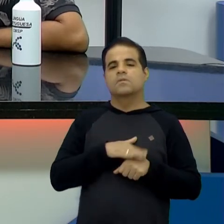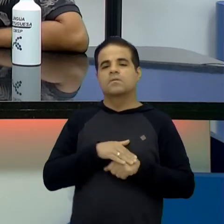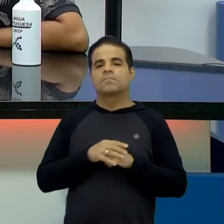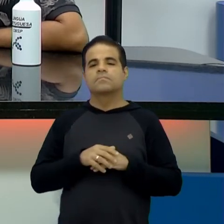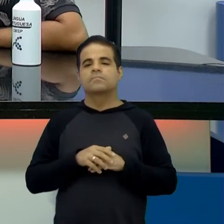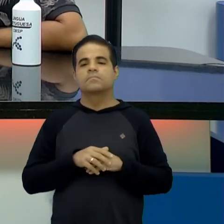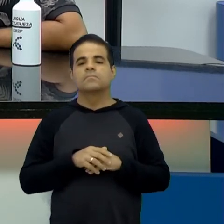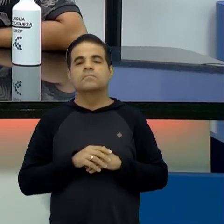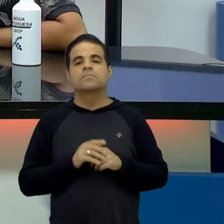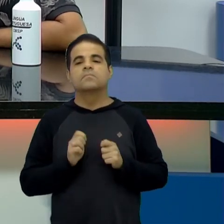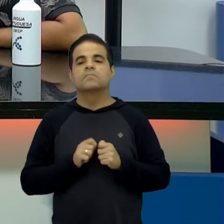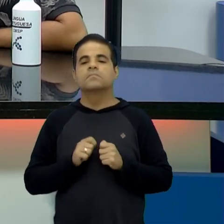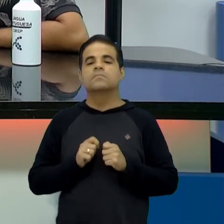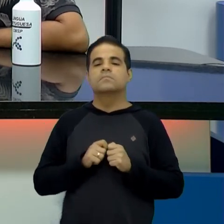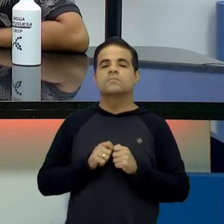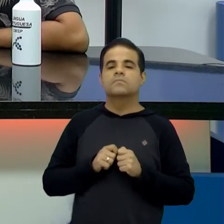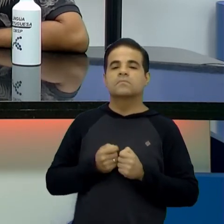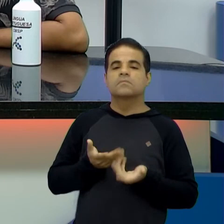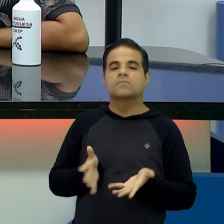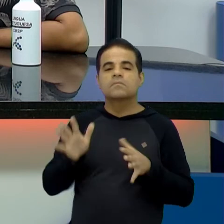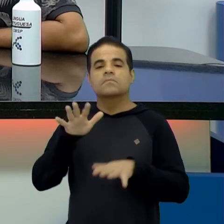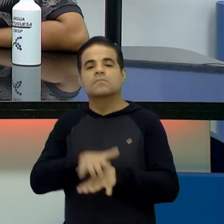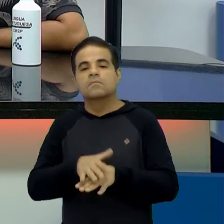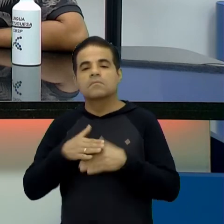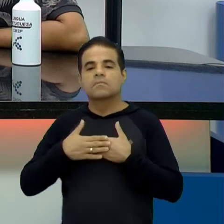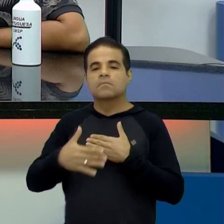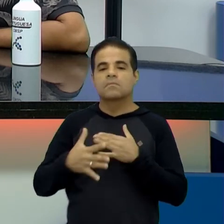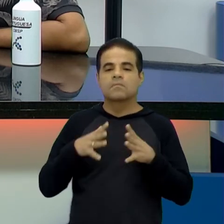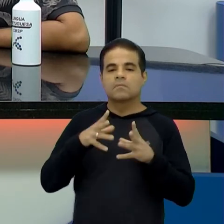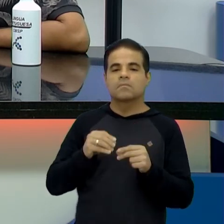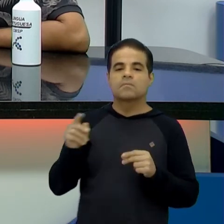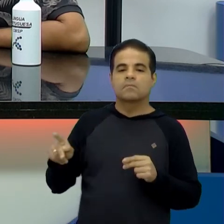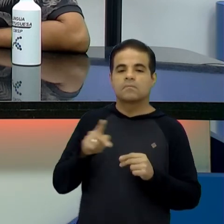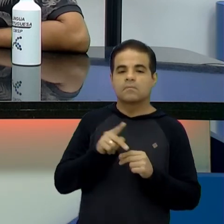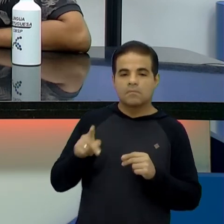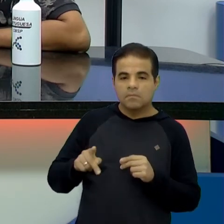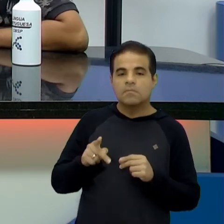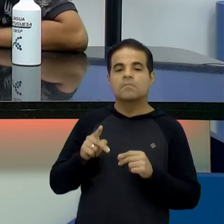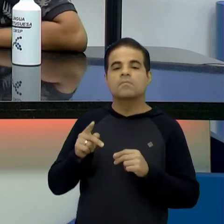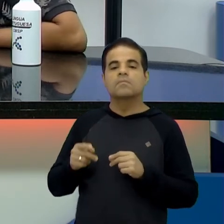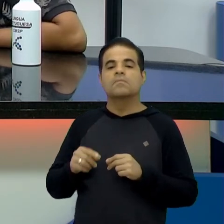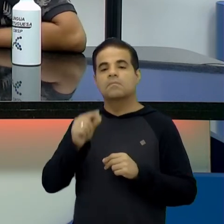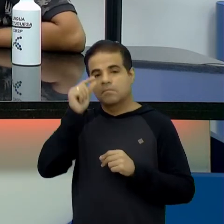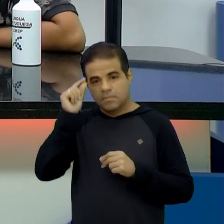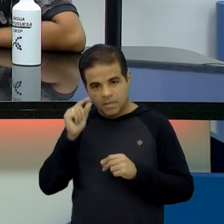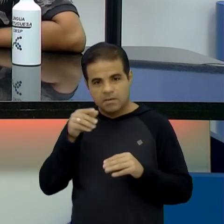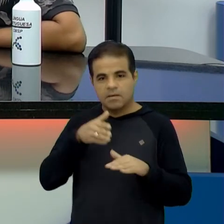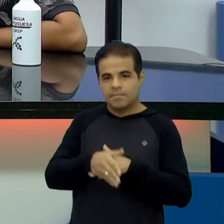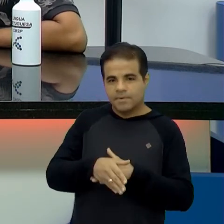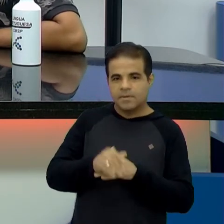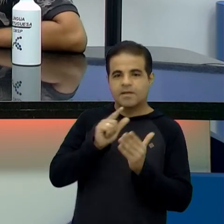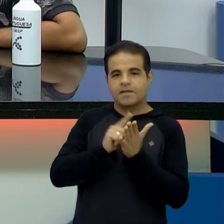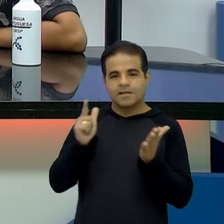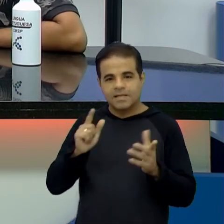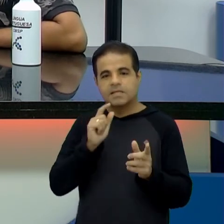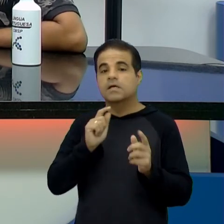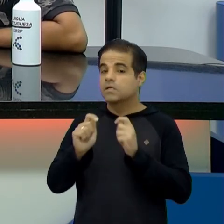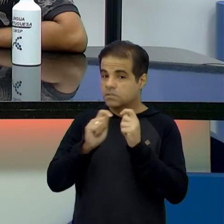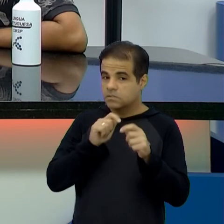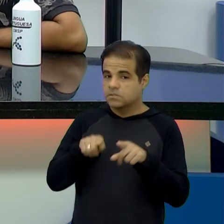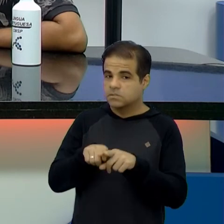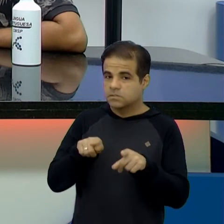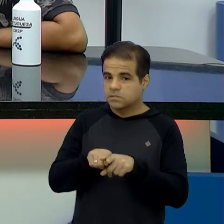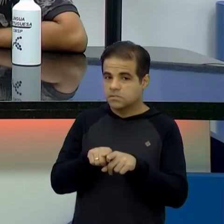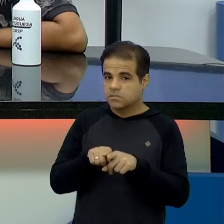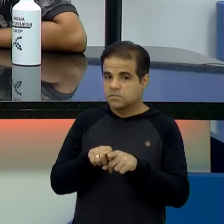pode falar. A gente vai fazer algumas integrações com todos os professores. Então a Mara vai participar das aulas do jornalismo...